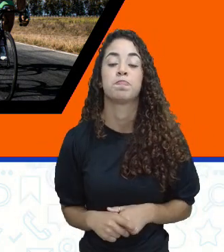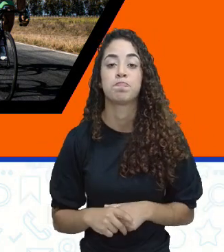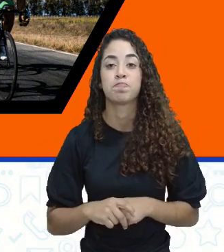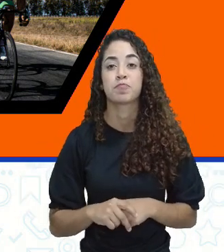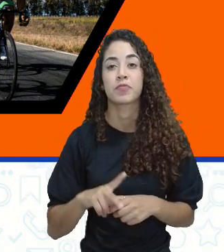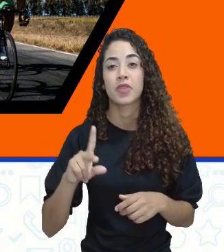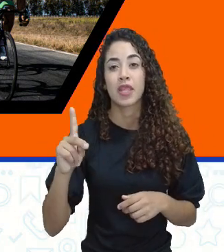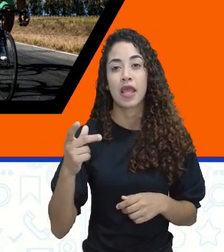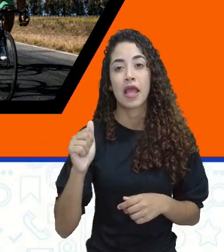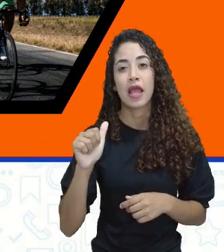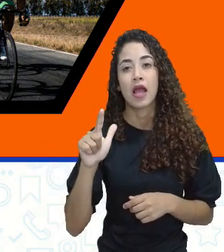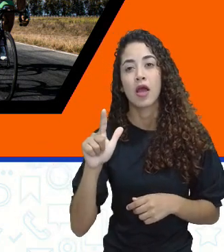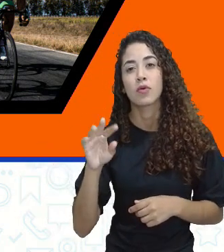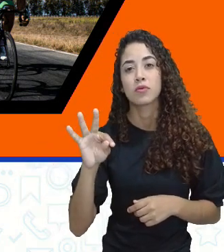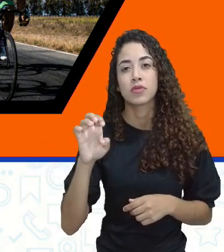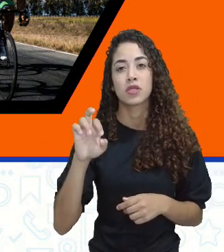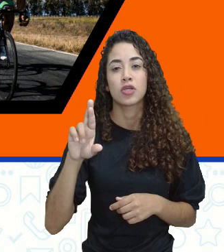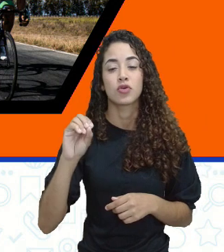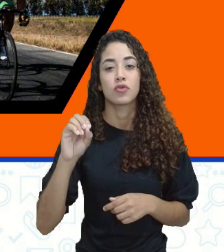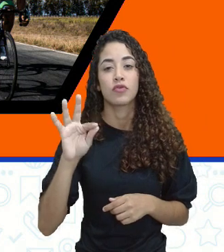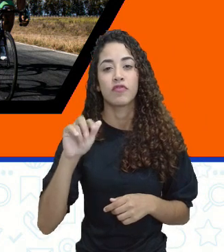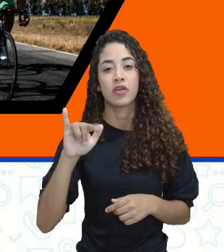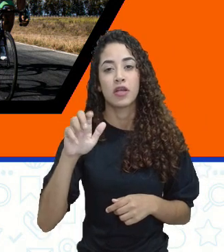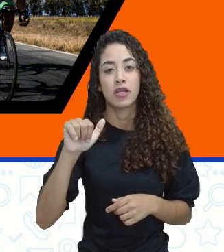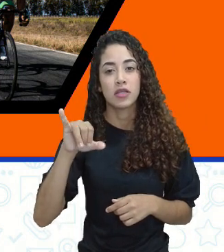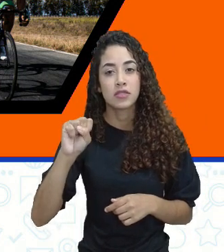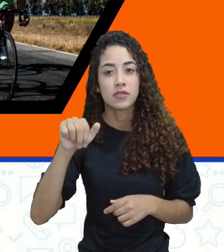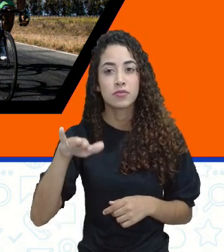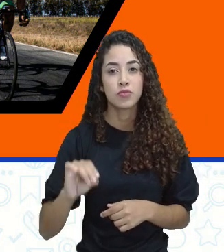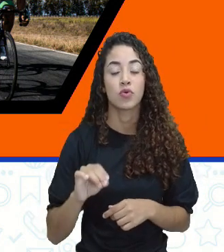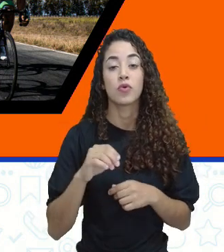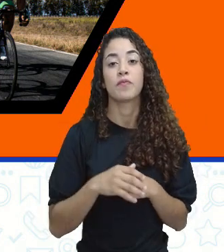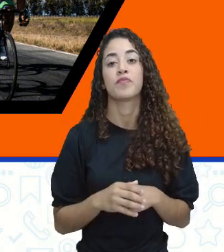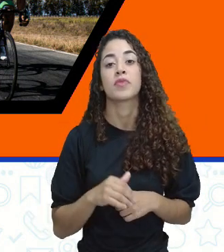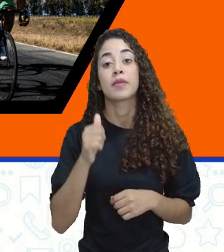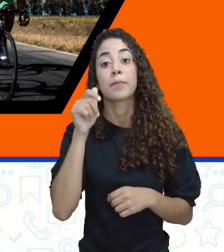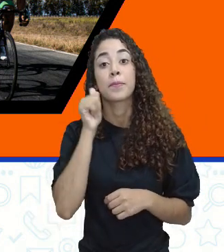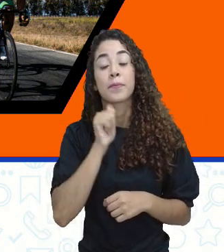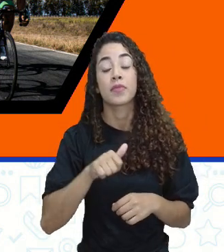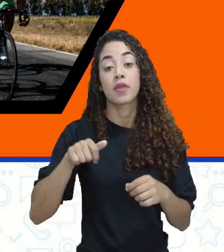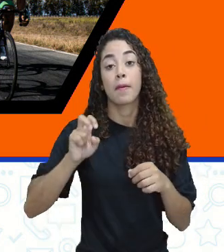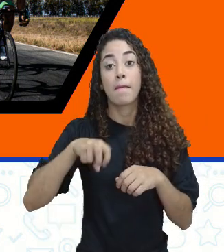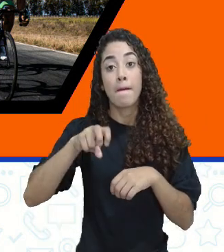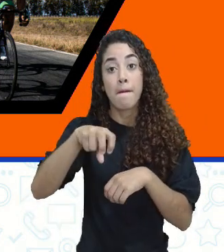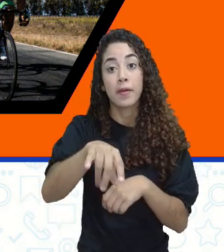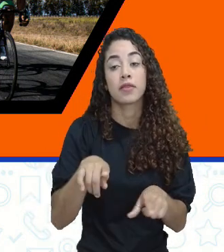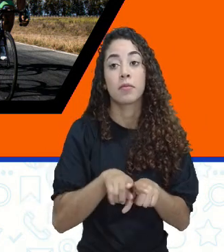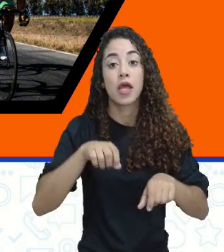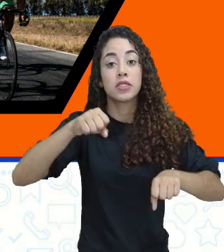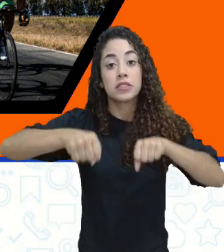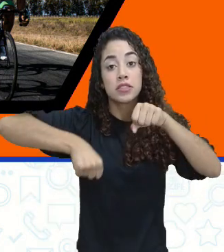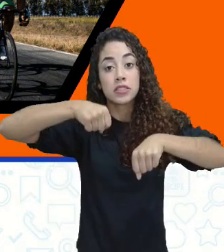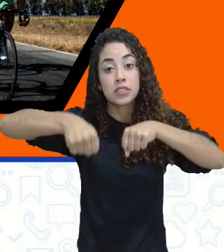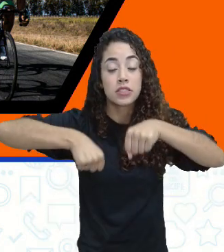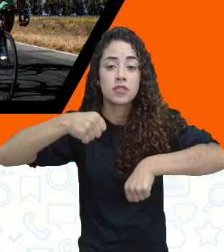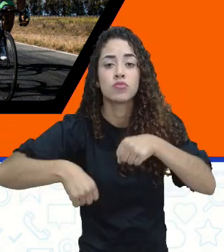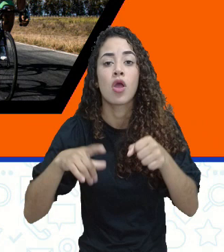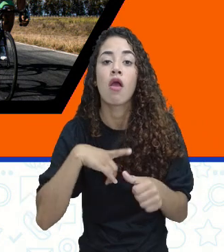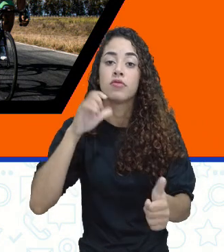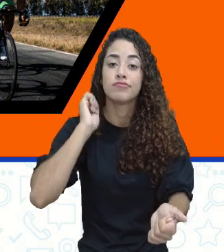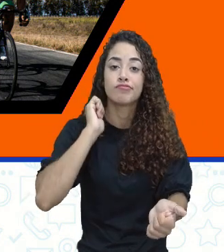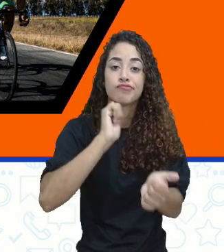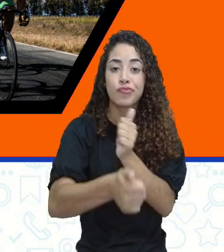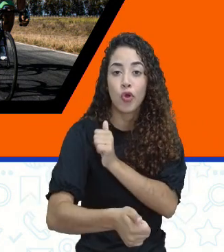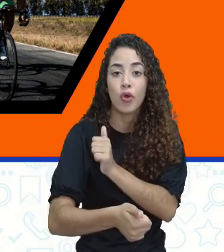o halterofilismo, temos o atletismo e o ciclismo. Então, são esportes aí que